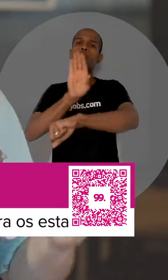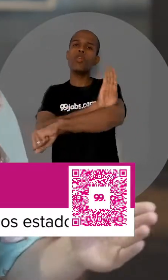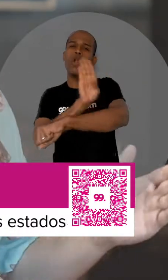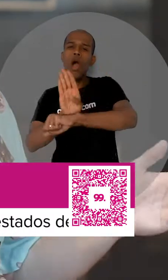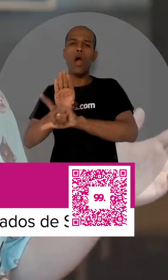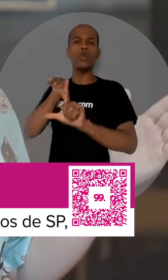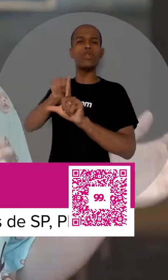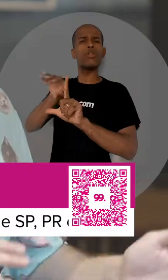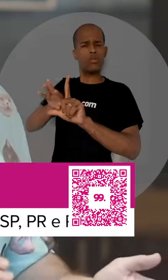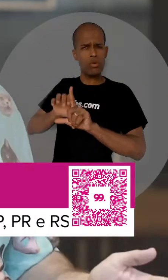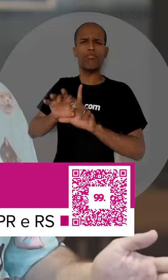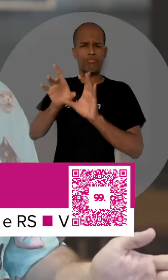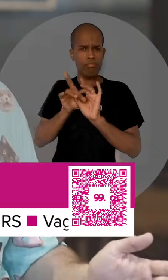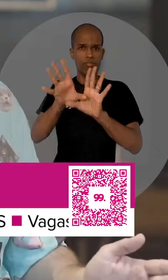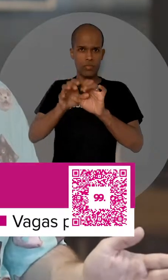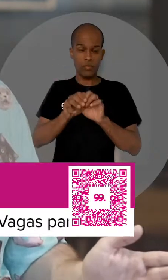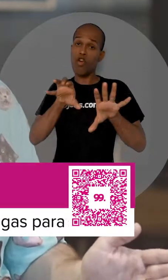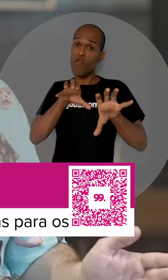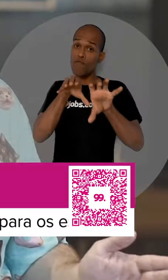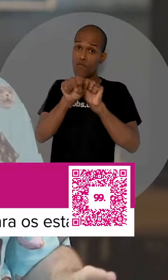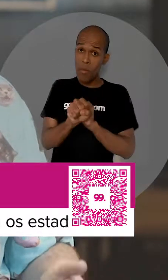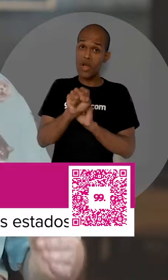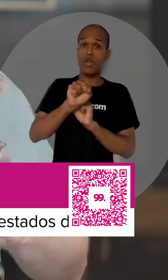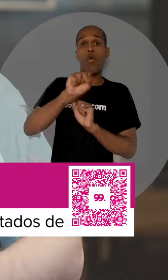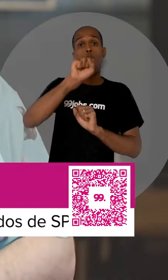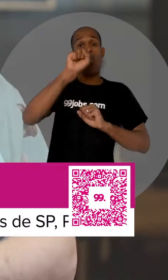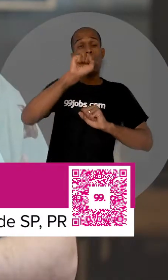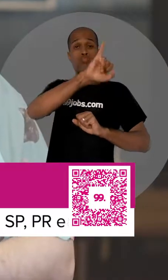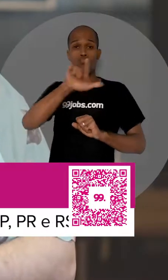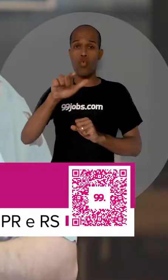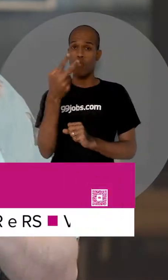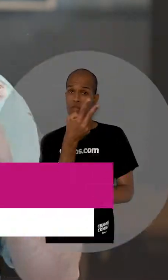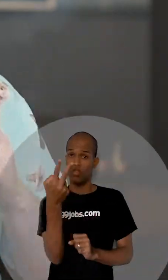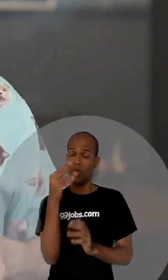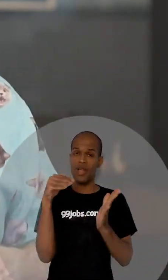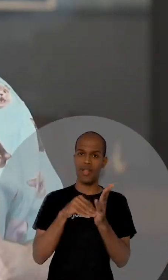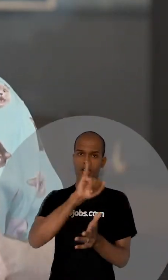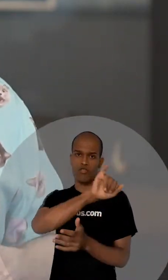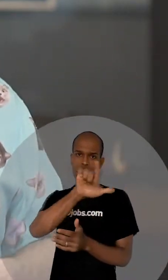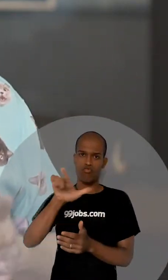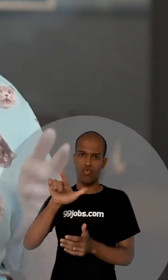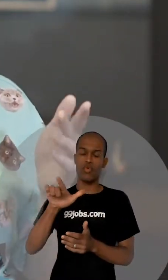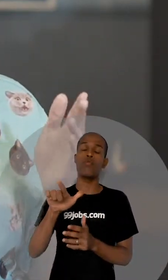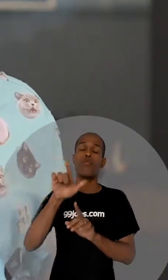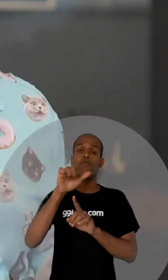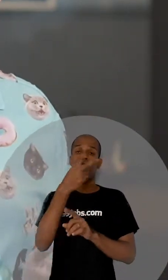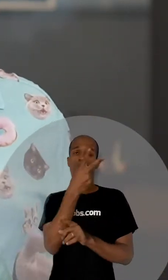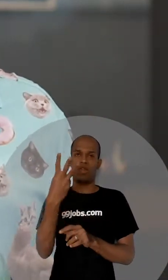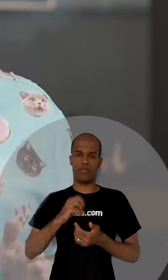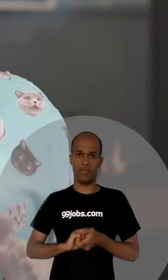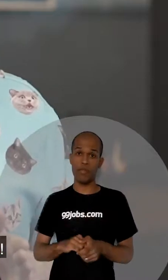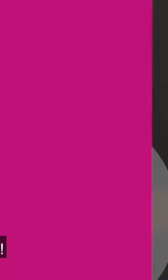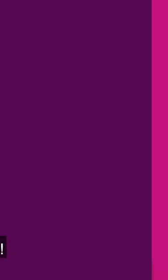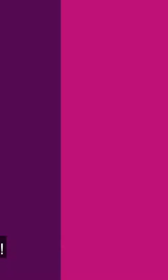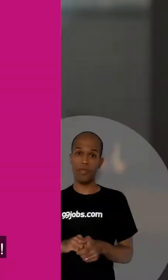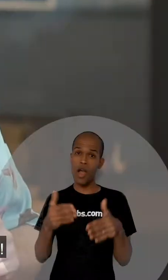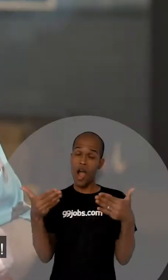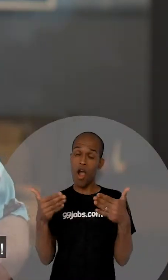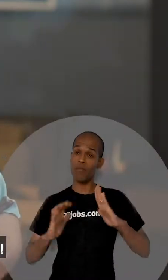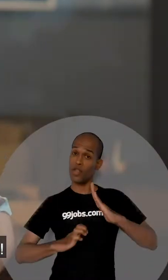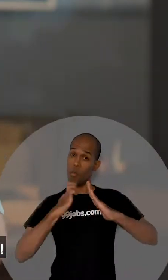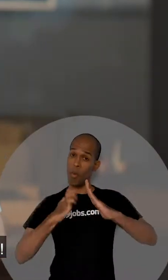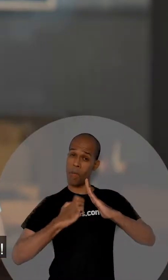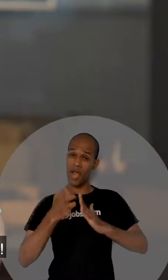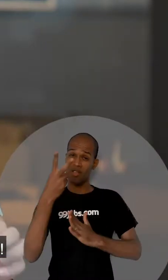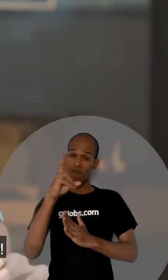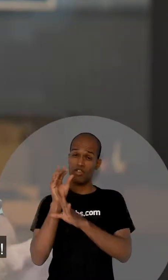e todos os cursos de bacharelado e licenciatura com formação entre julho de 22 e julho de 23. Agora